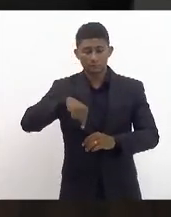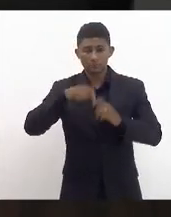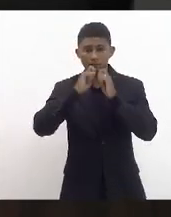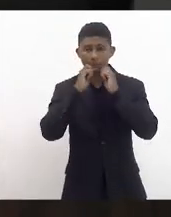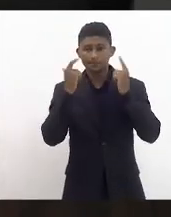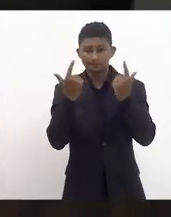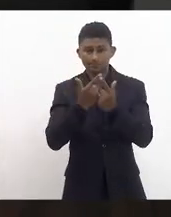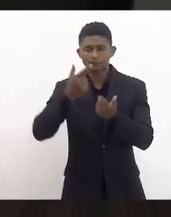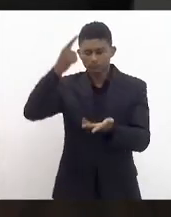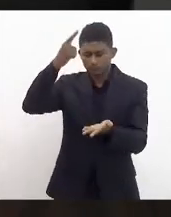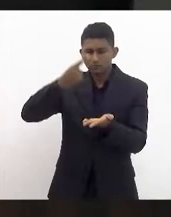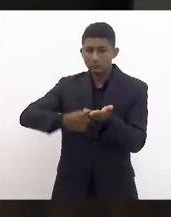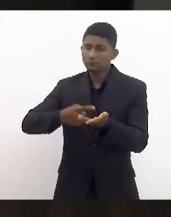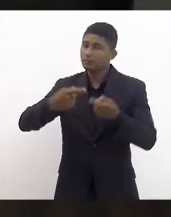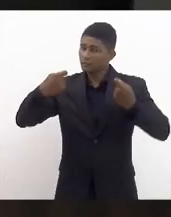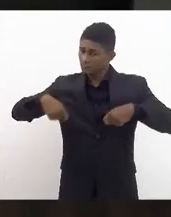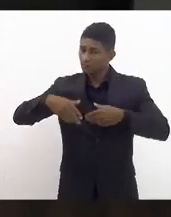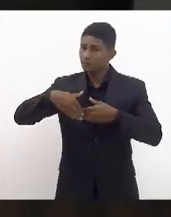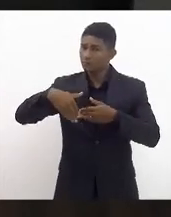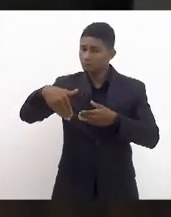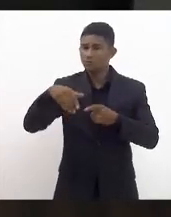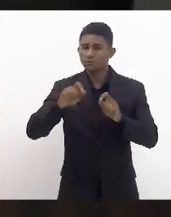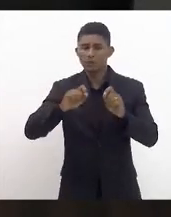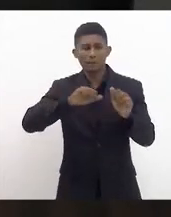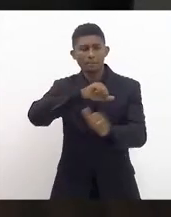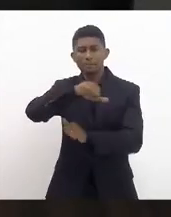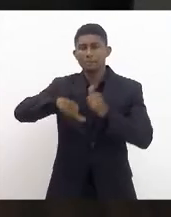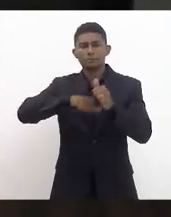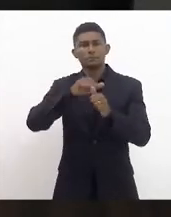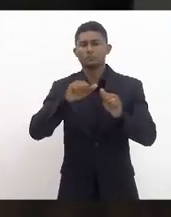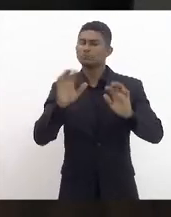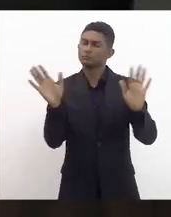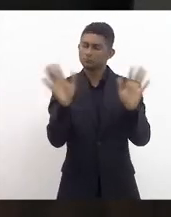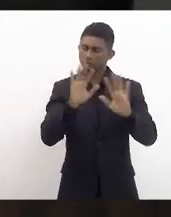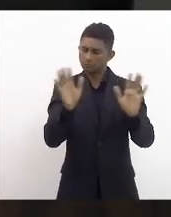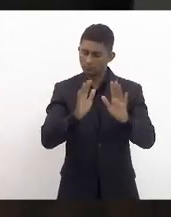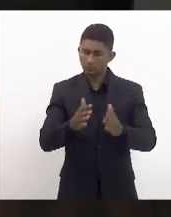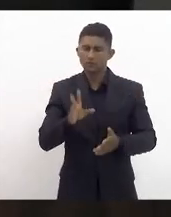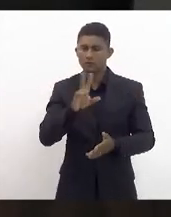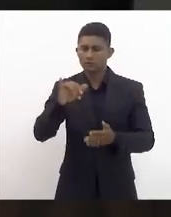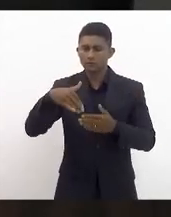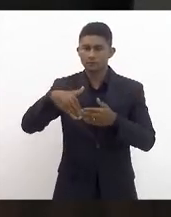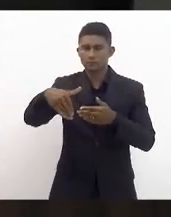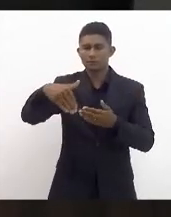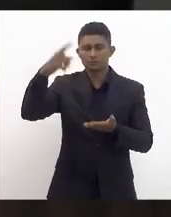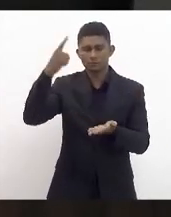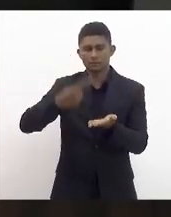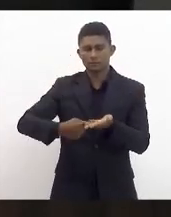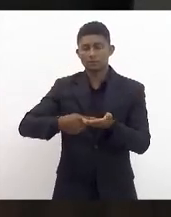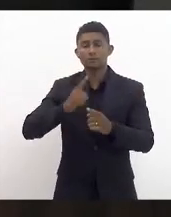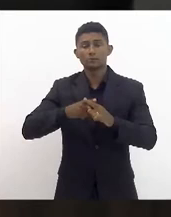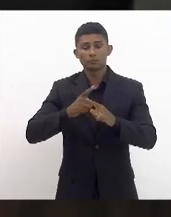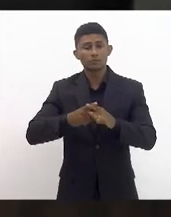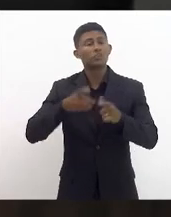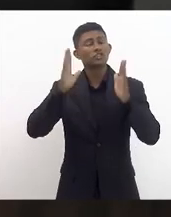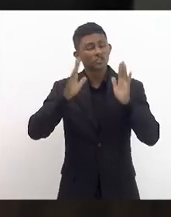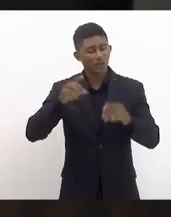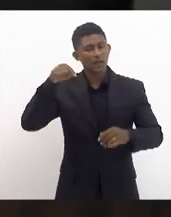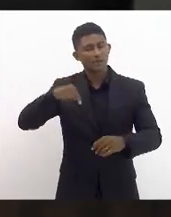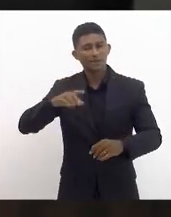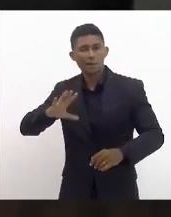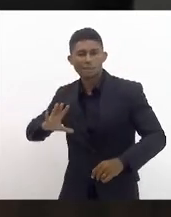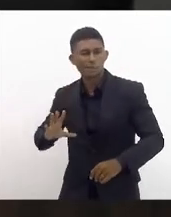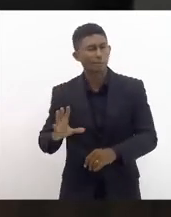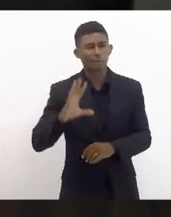não mudarmos nenhuma categoria, nenhum de faixa. Porque outras vezes já aconteceu aqui, de